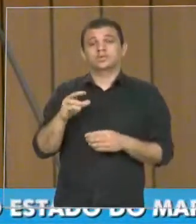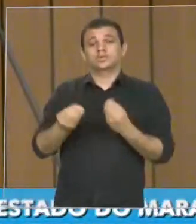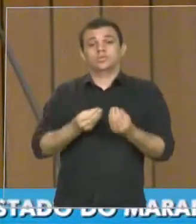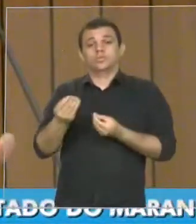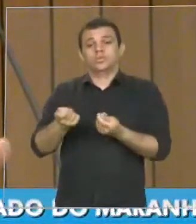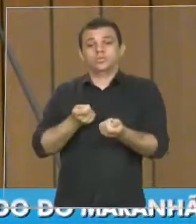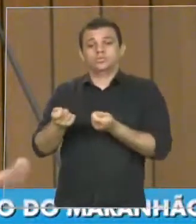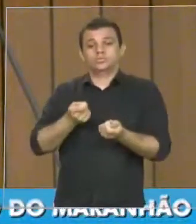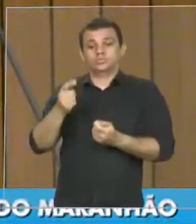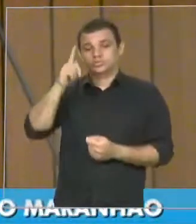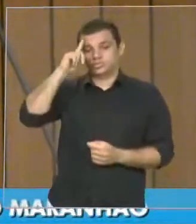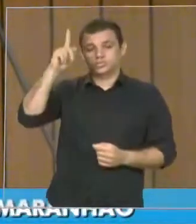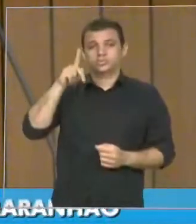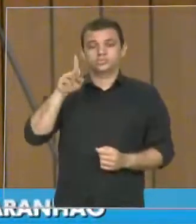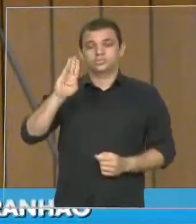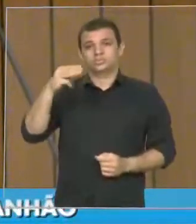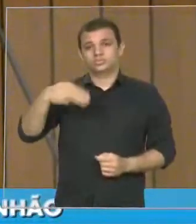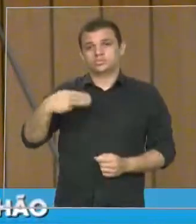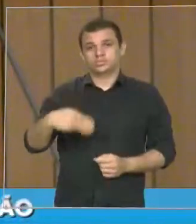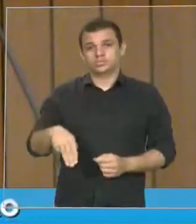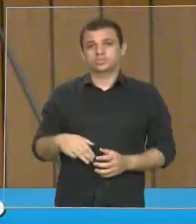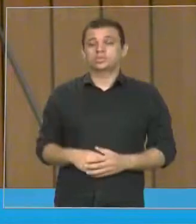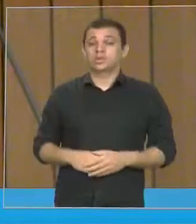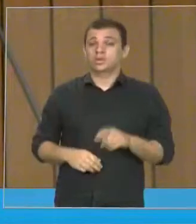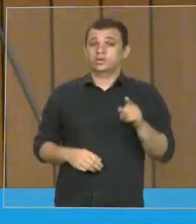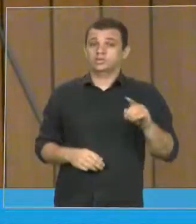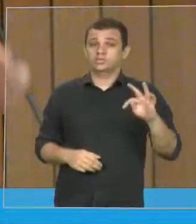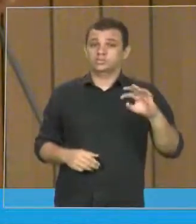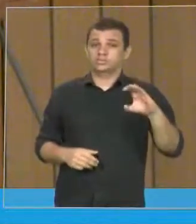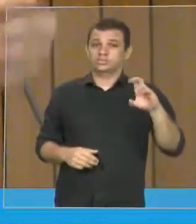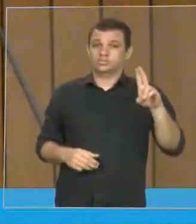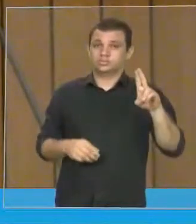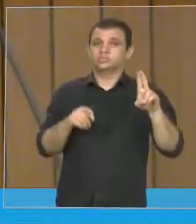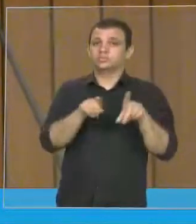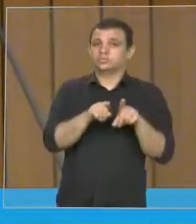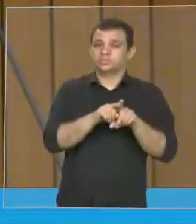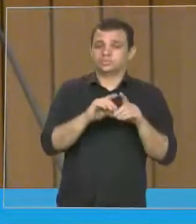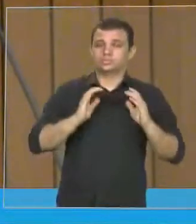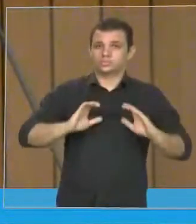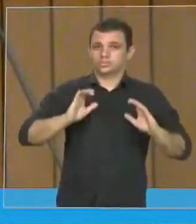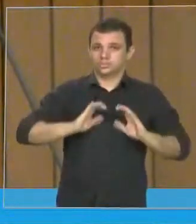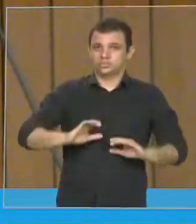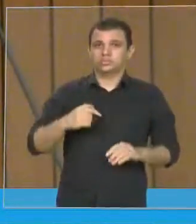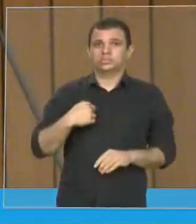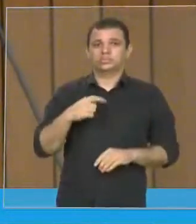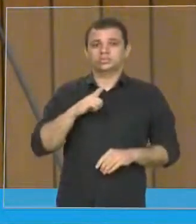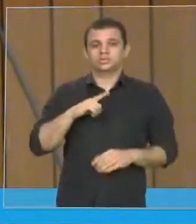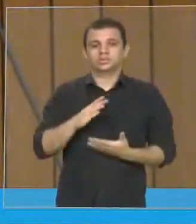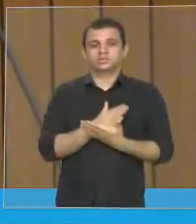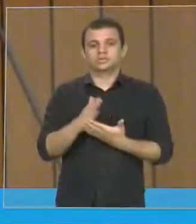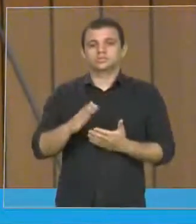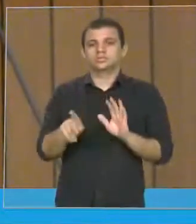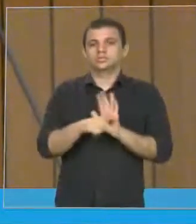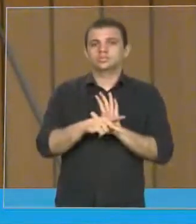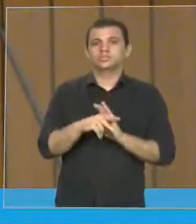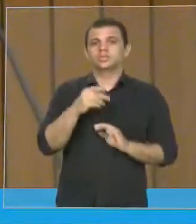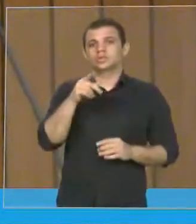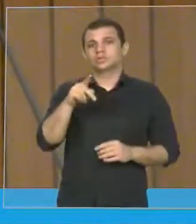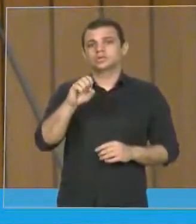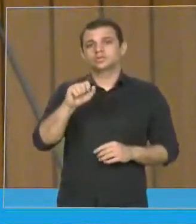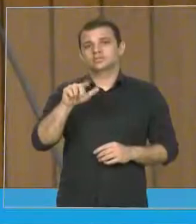Maranhão, na qual o TCU é um dos coordenadores, e aqui eu tenho o doutor Saulo, a doutora Flávia, o doutor